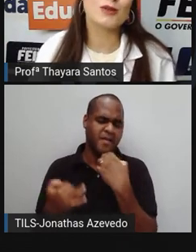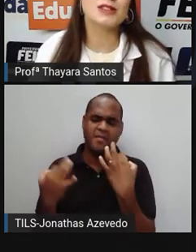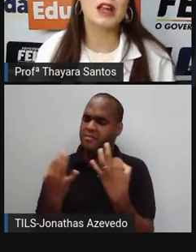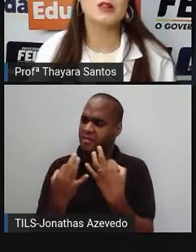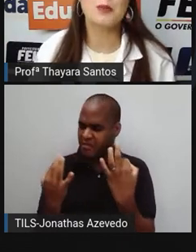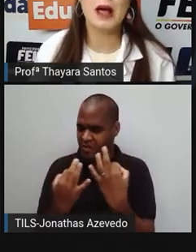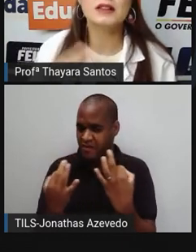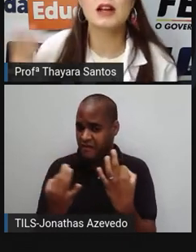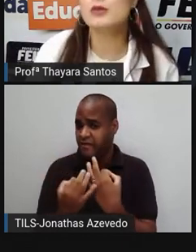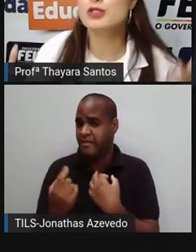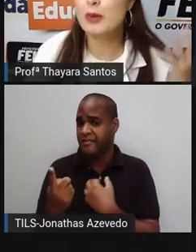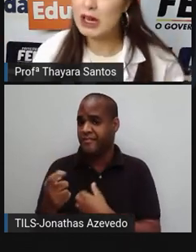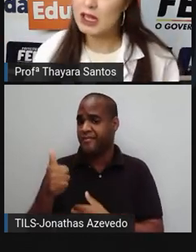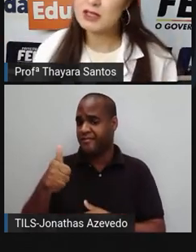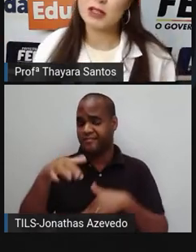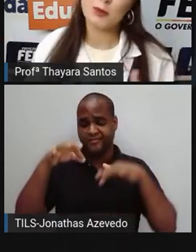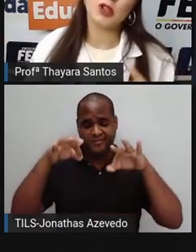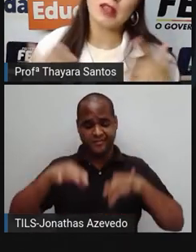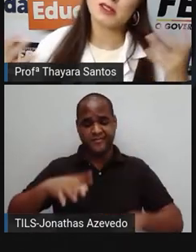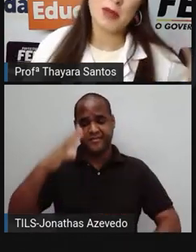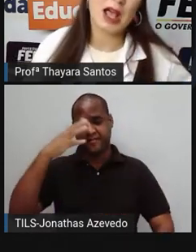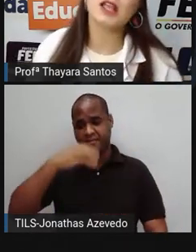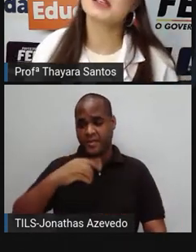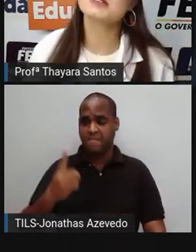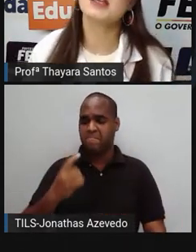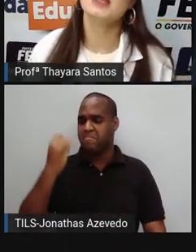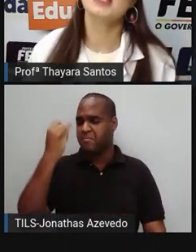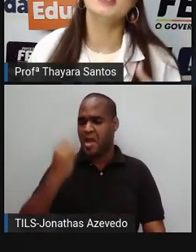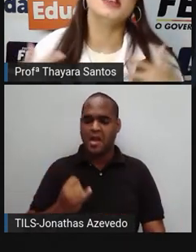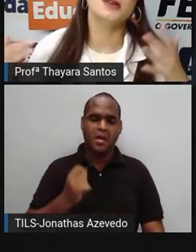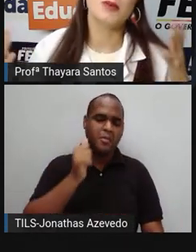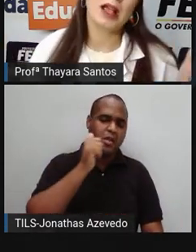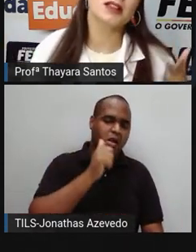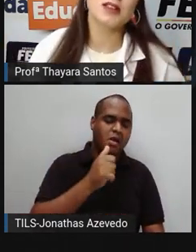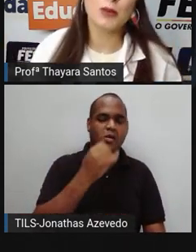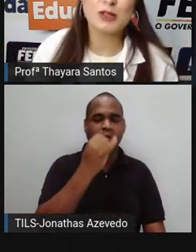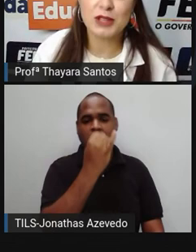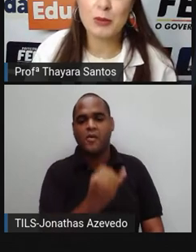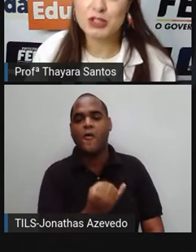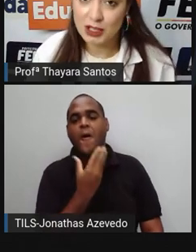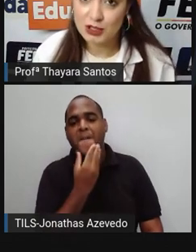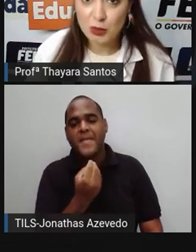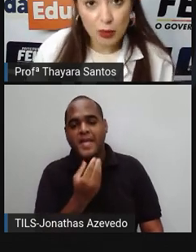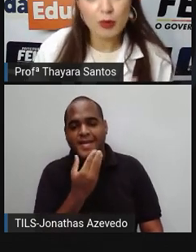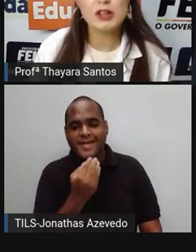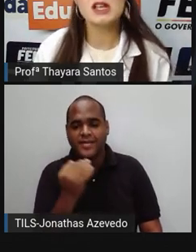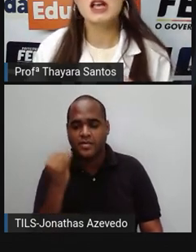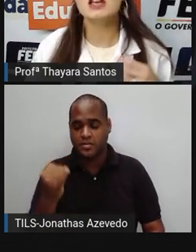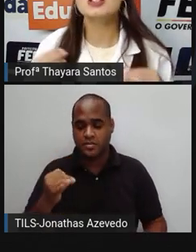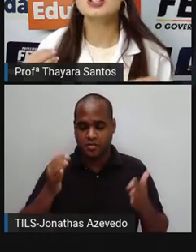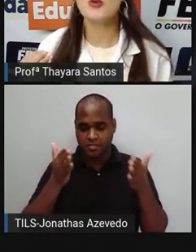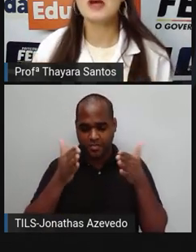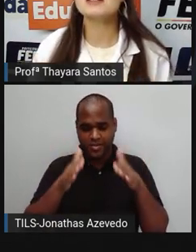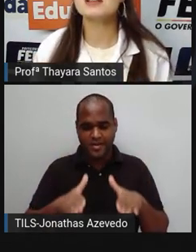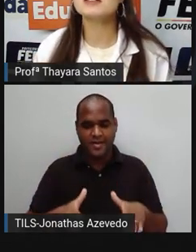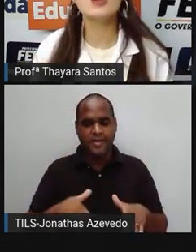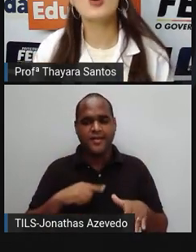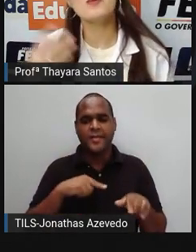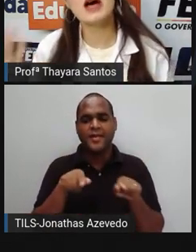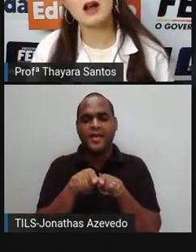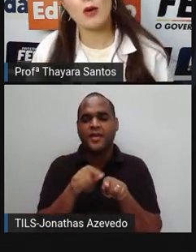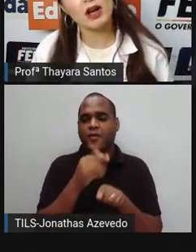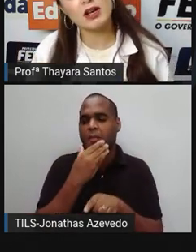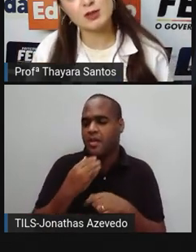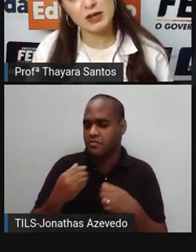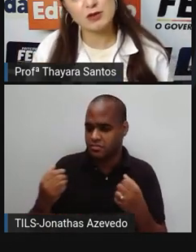que são considerados padrão de beleza né mulheres magras que magras e ao mesmo tempo cheia de curvas e a gente começa